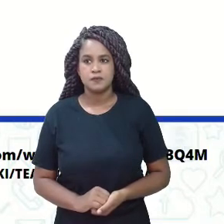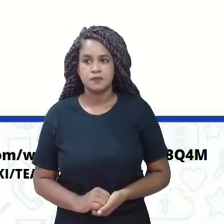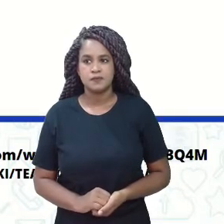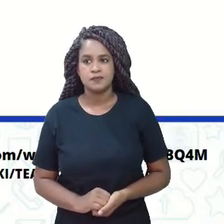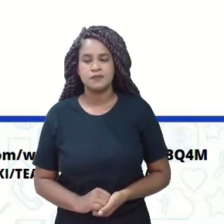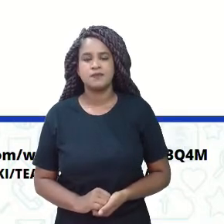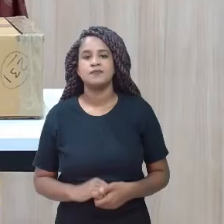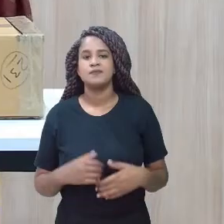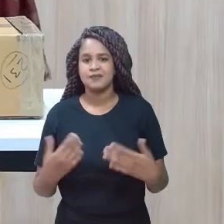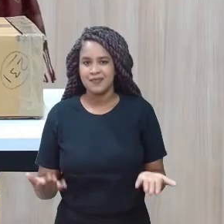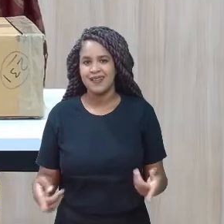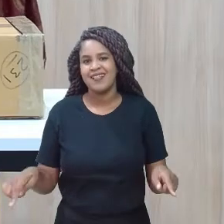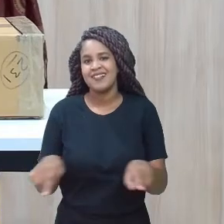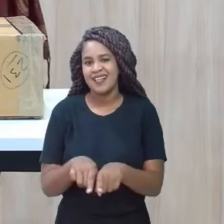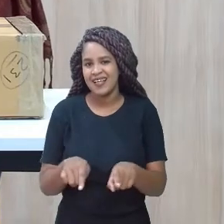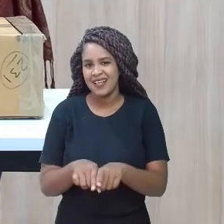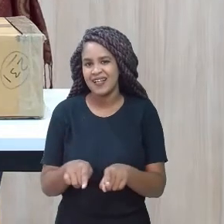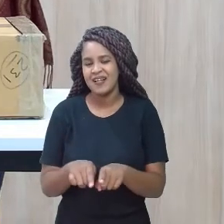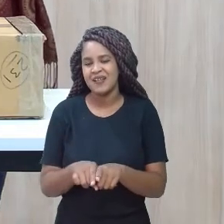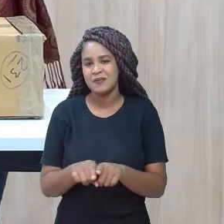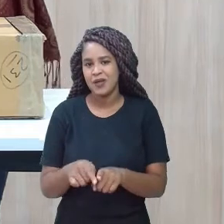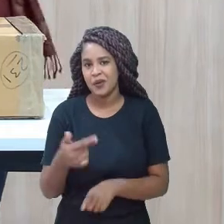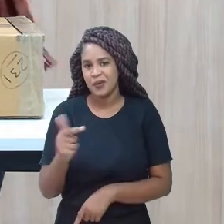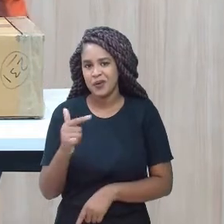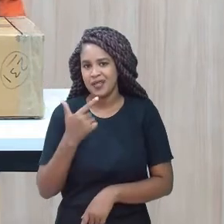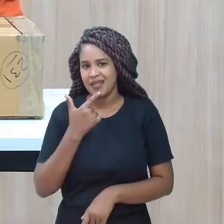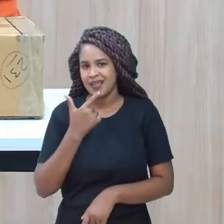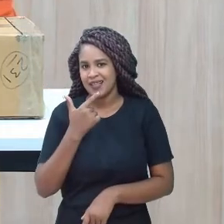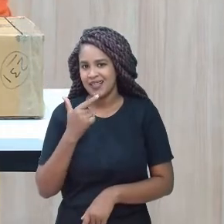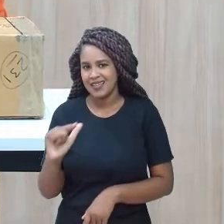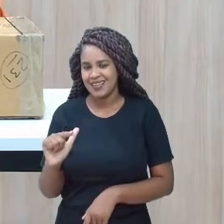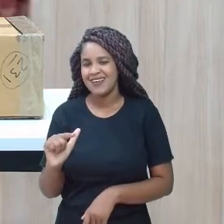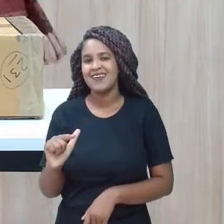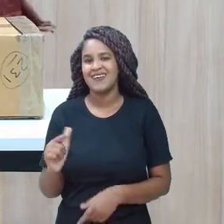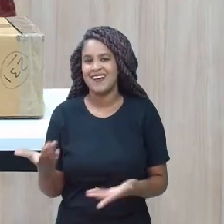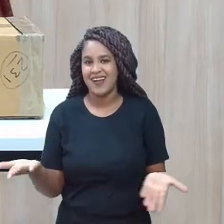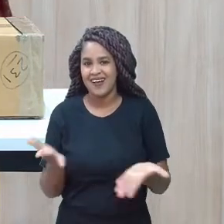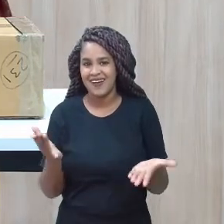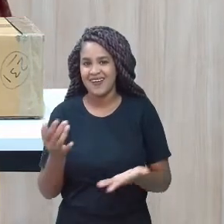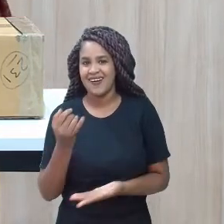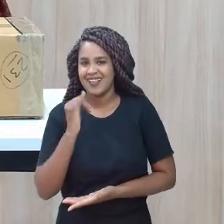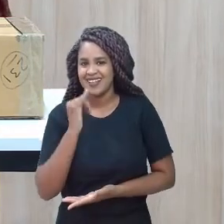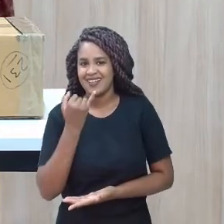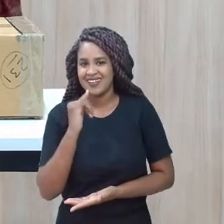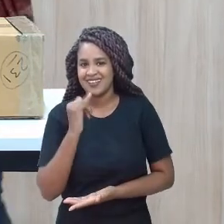Foi italiano agora! Ê!